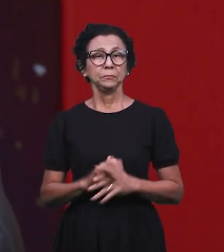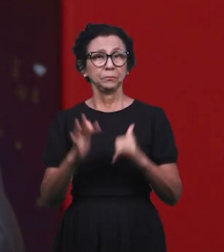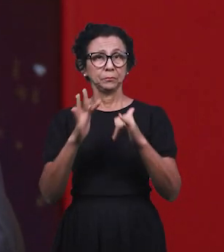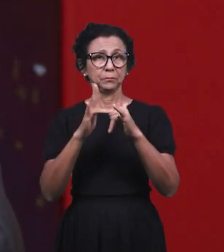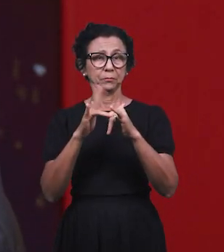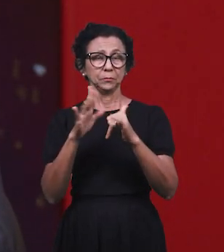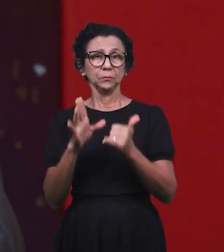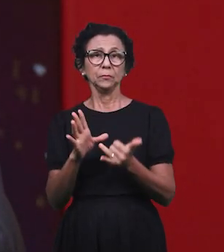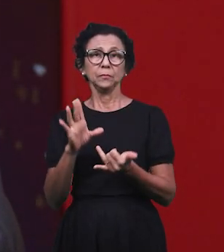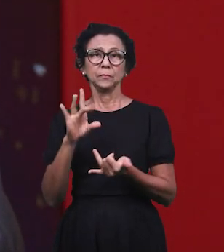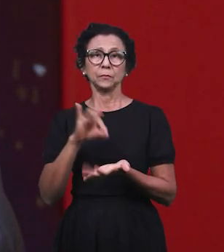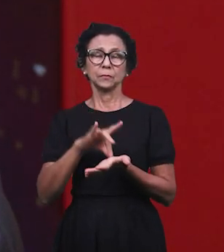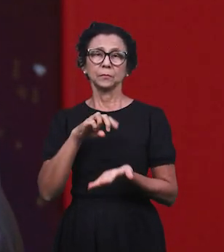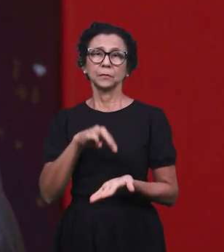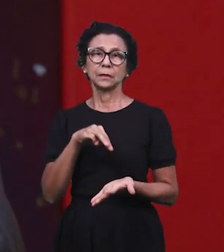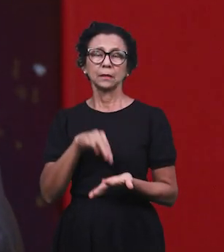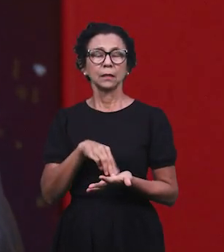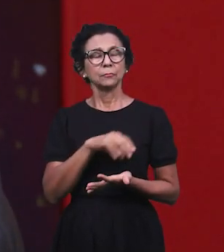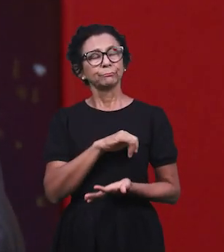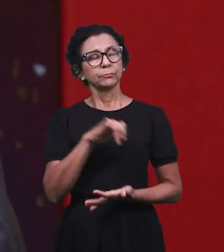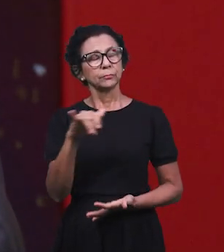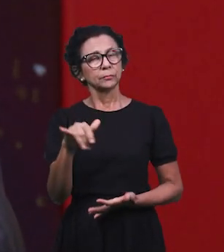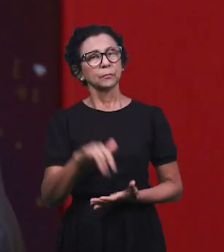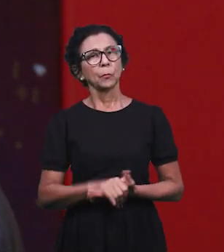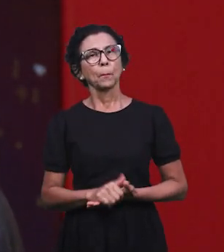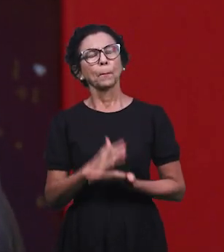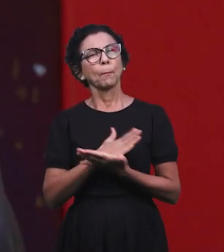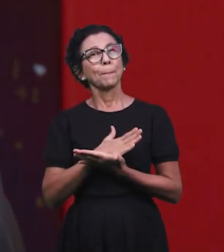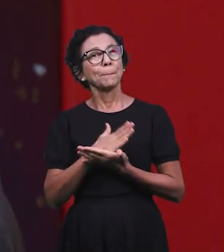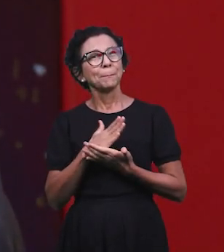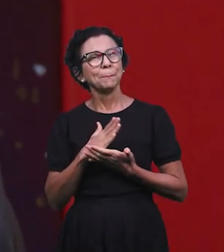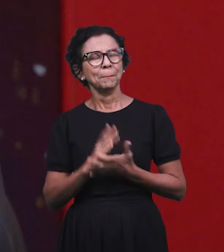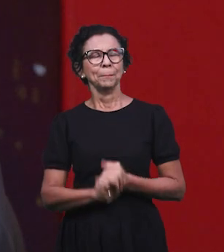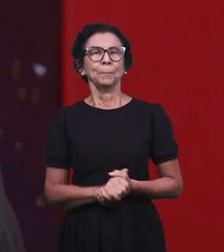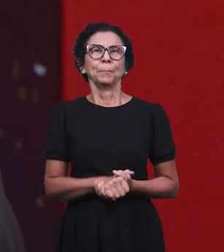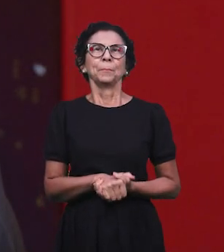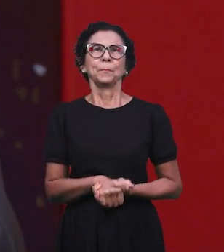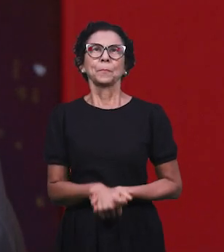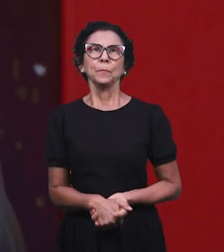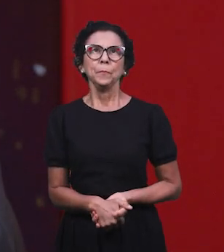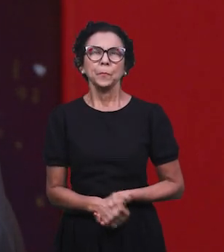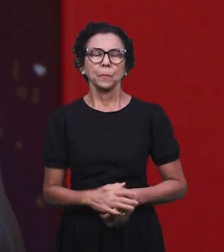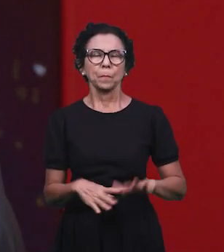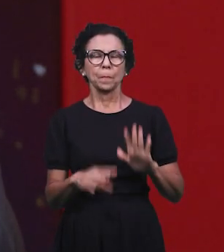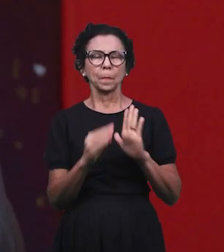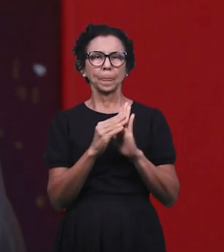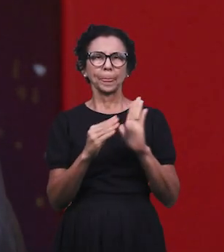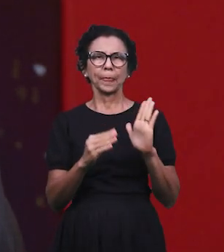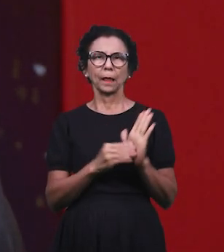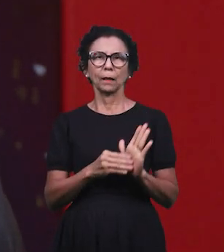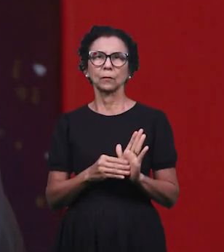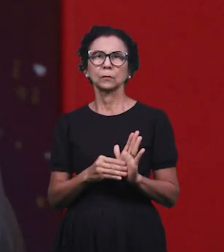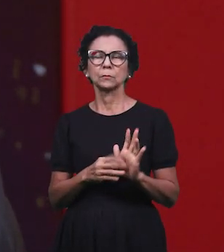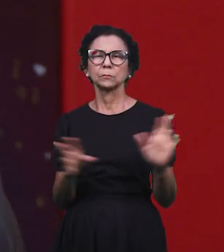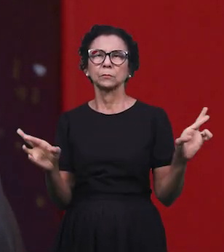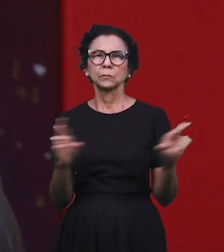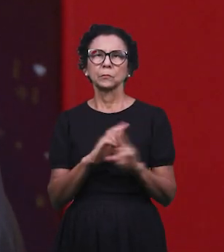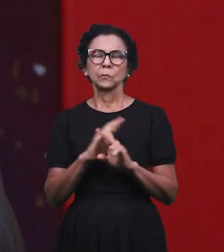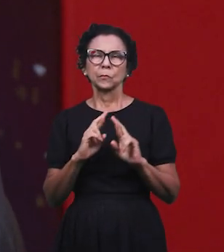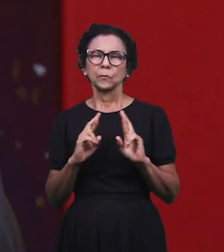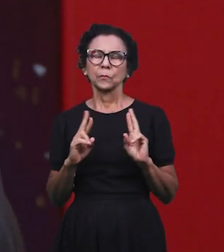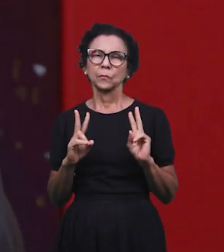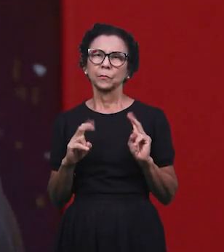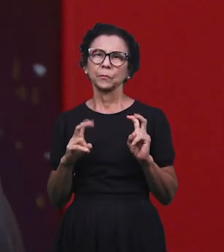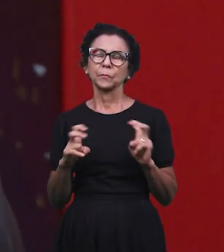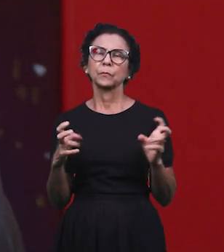canal oficial da Igreja no YouTube e dizer que estamos iniciando aqui um episódio para tratar a respeito do assunto que